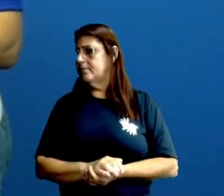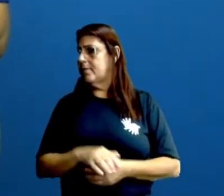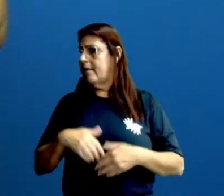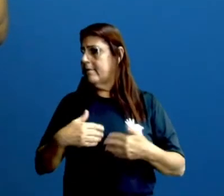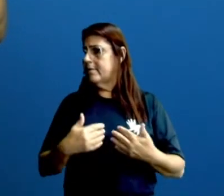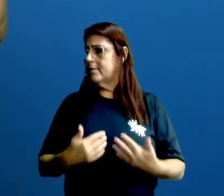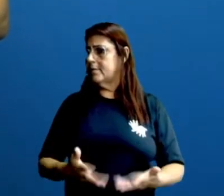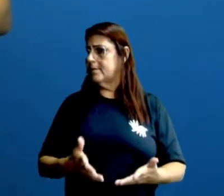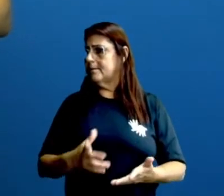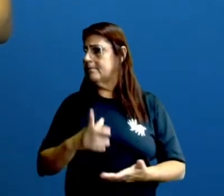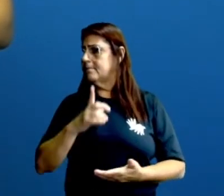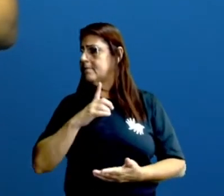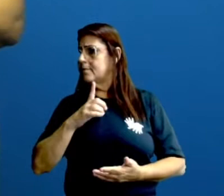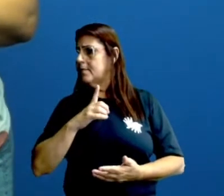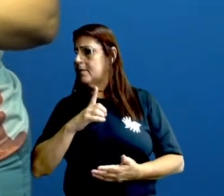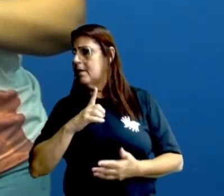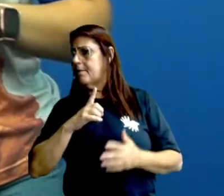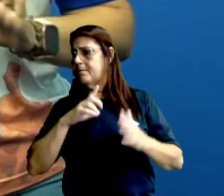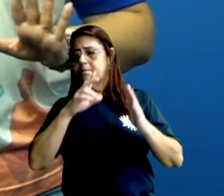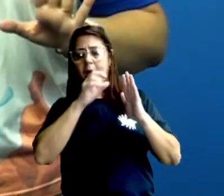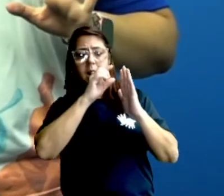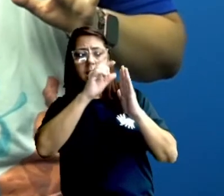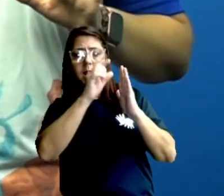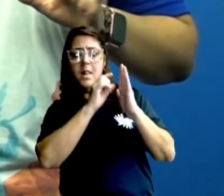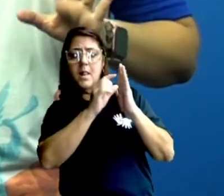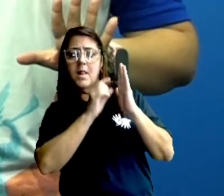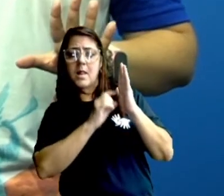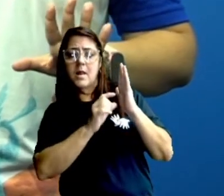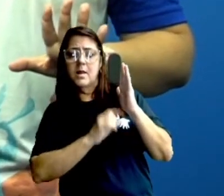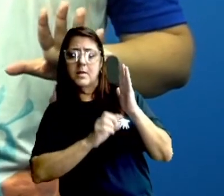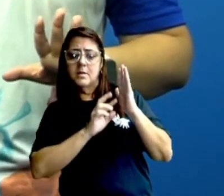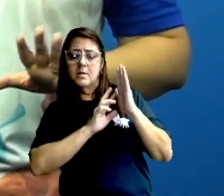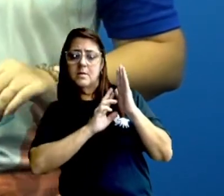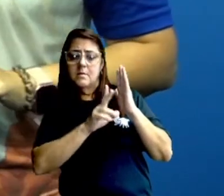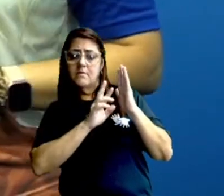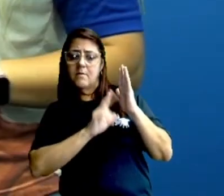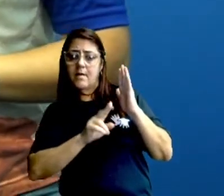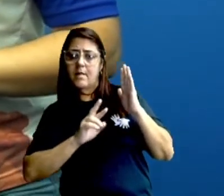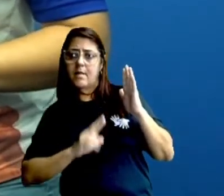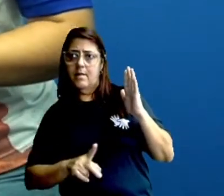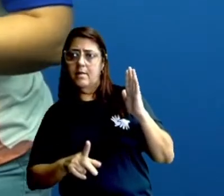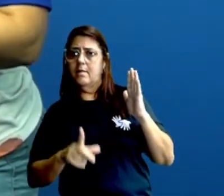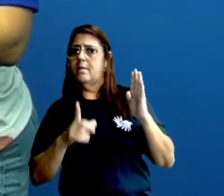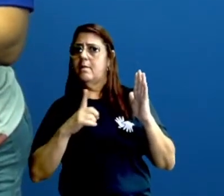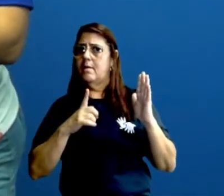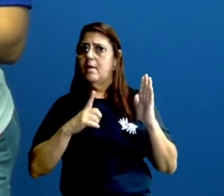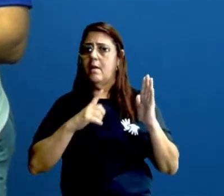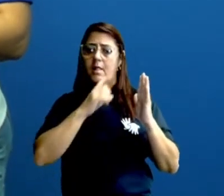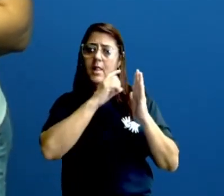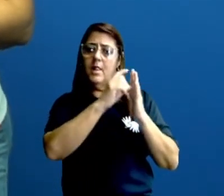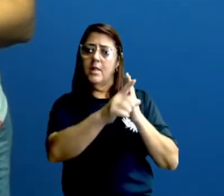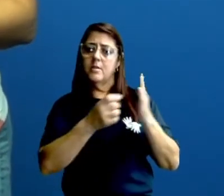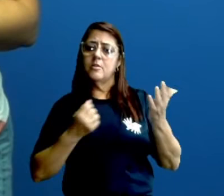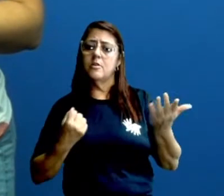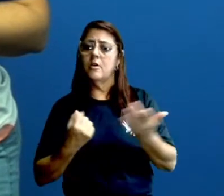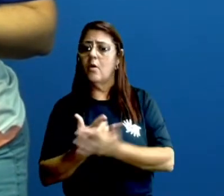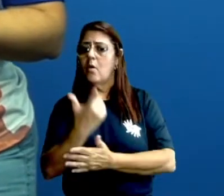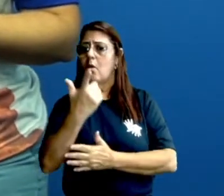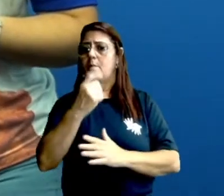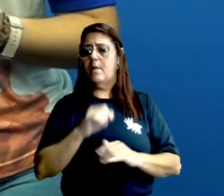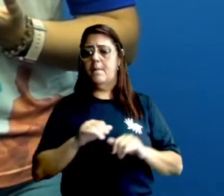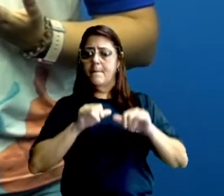Então, existem listas de diferentes tipos, tá? Tem lista de compra,